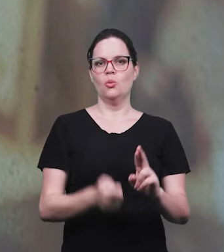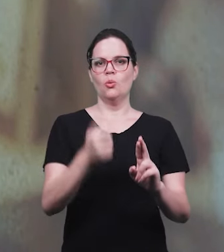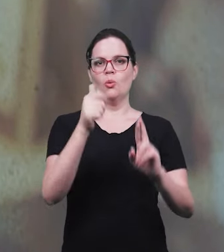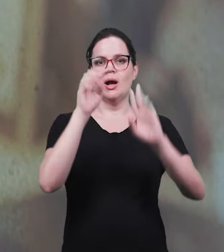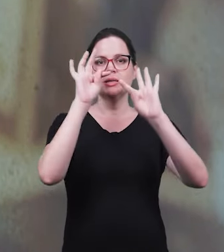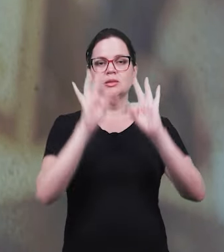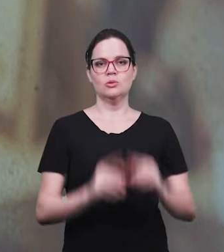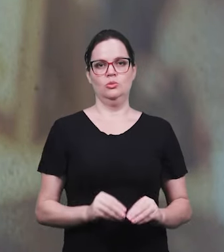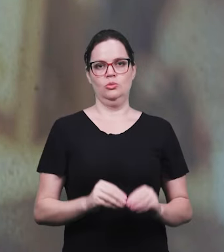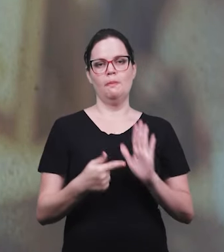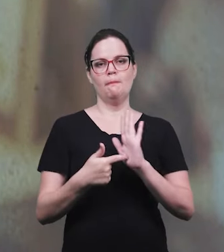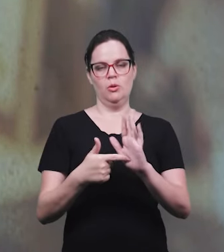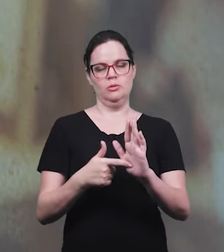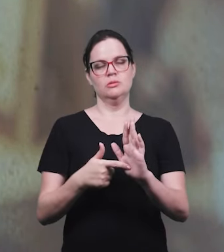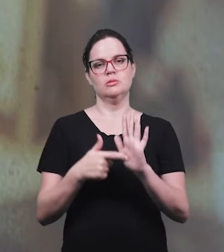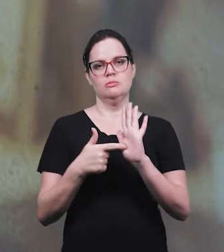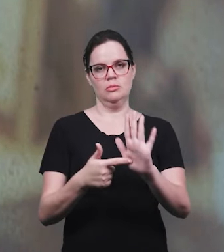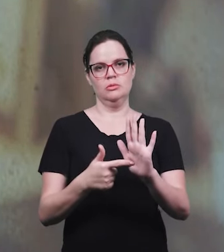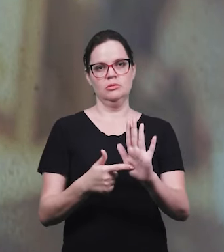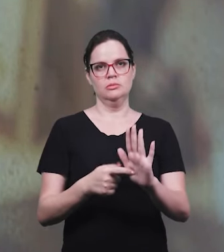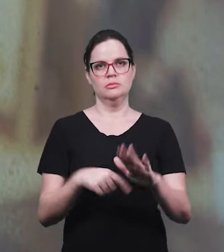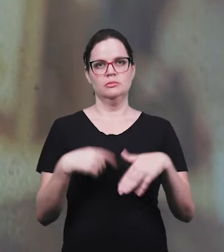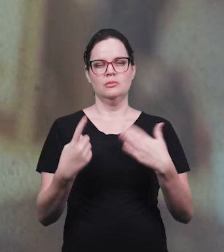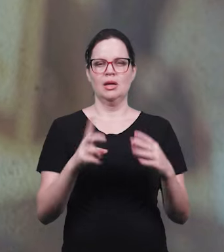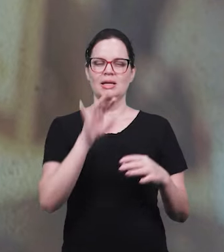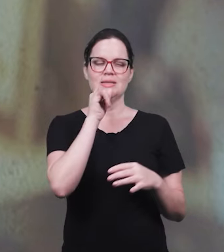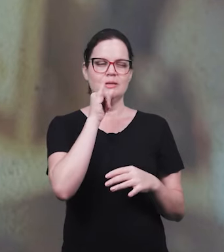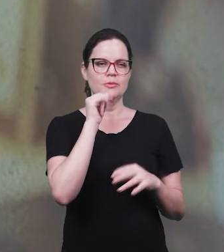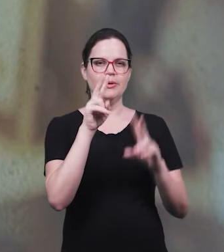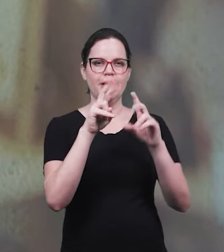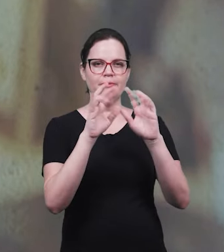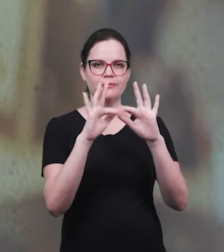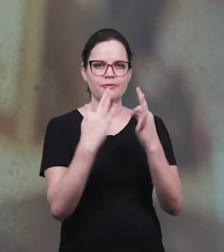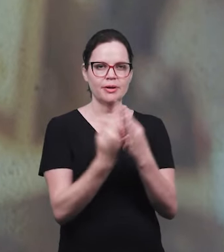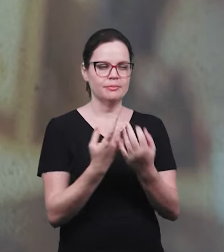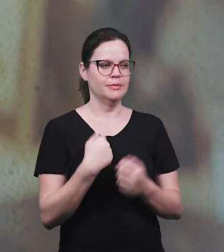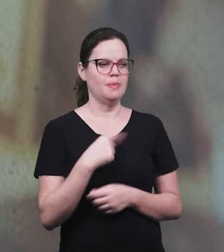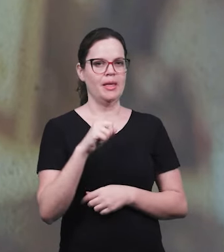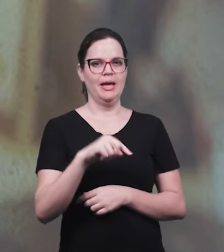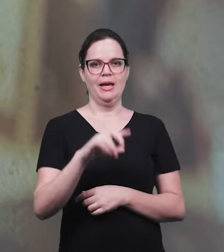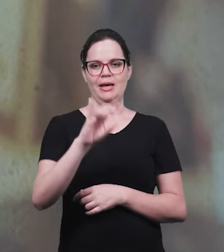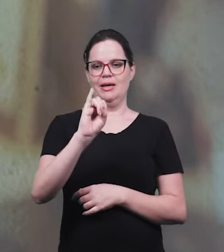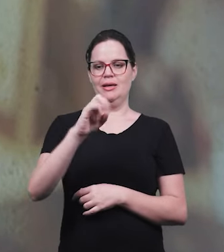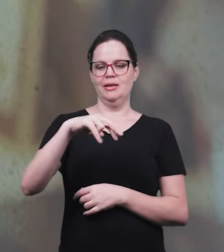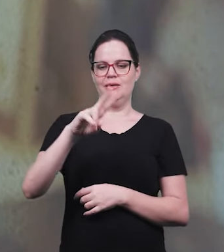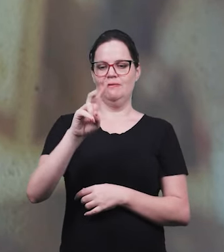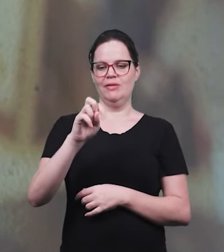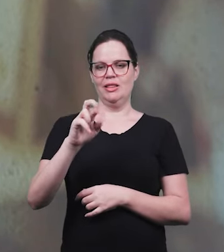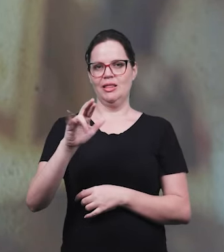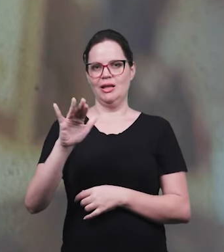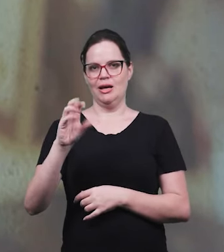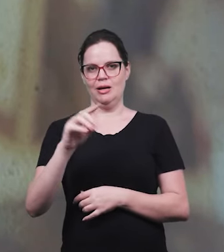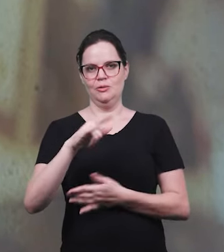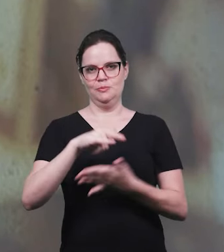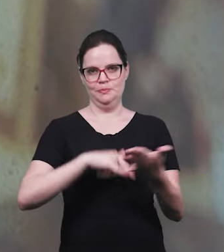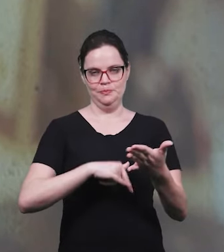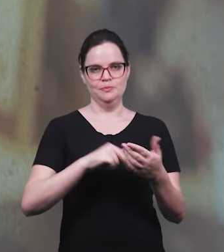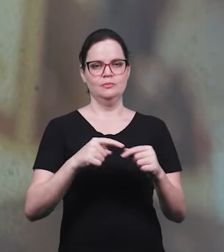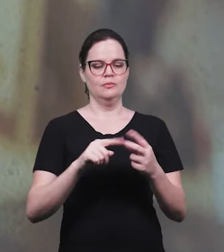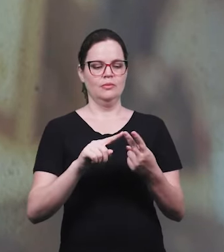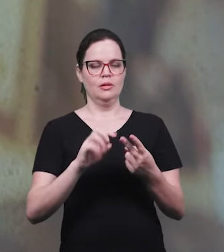tipos de serviço. Então, é uma questão de família, é um inventário, é uma ação